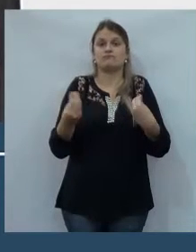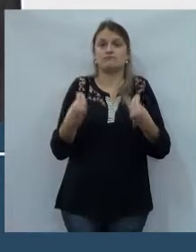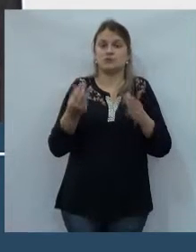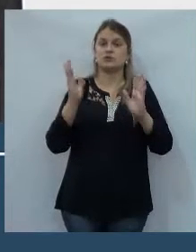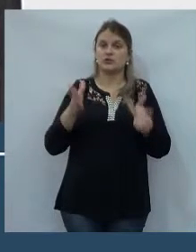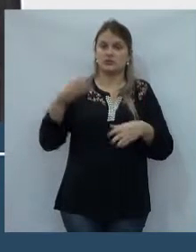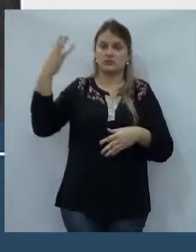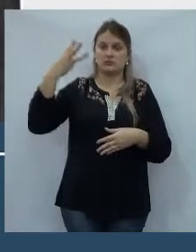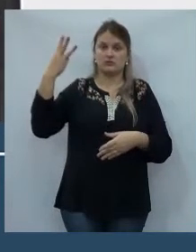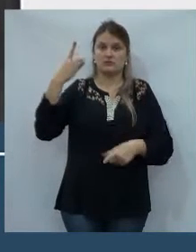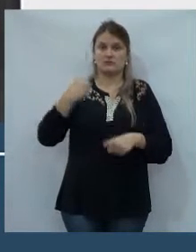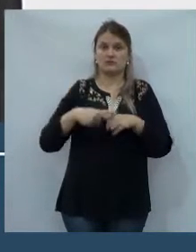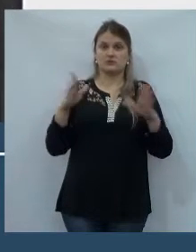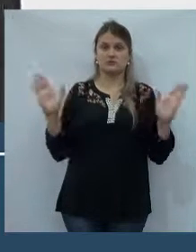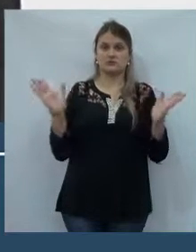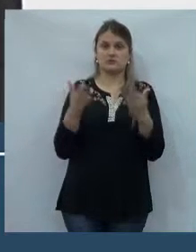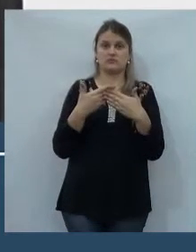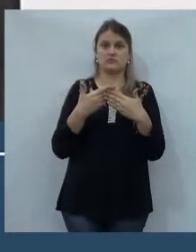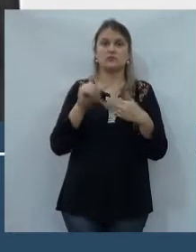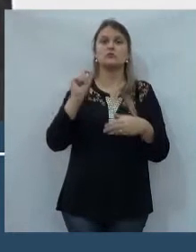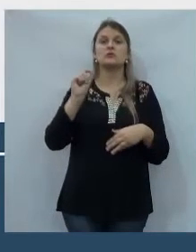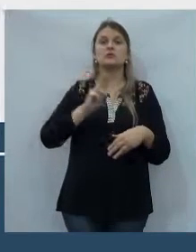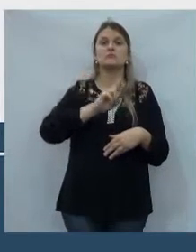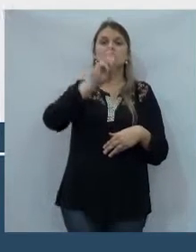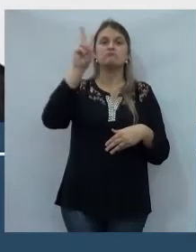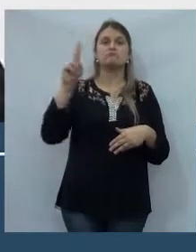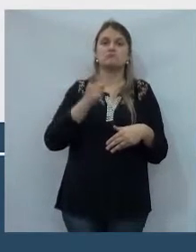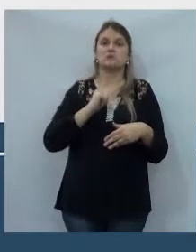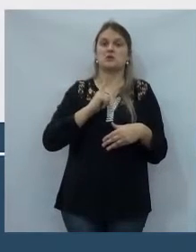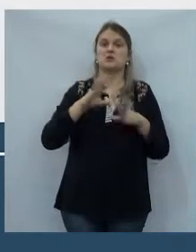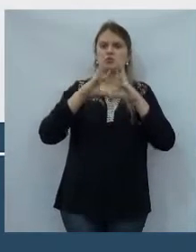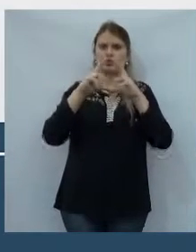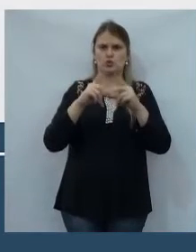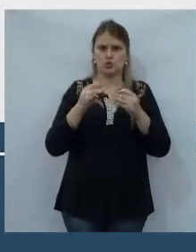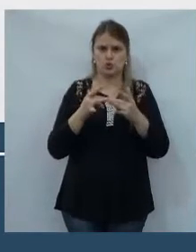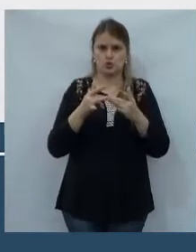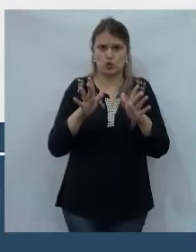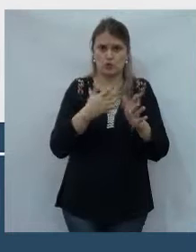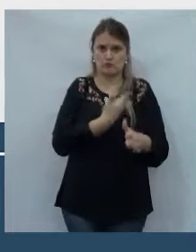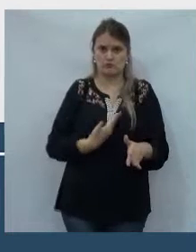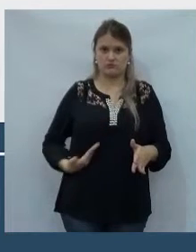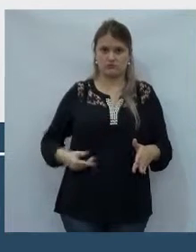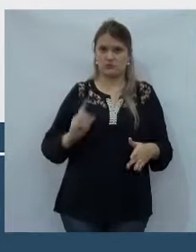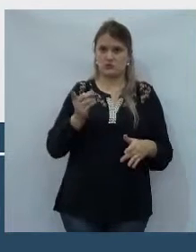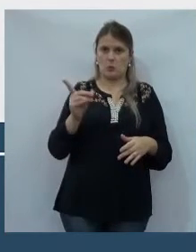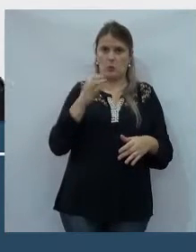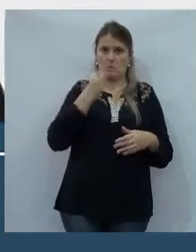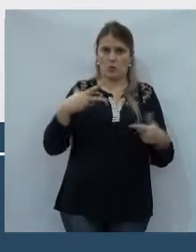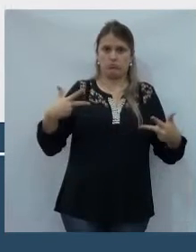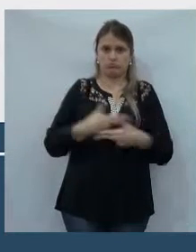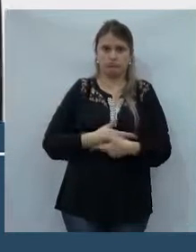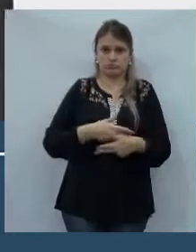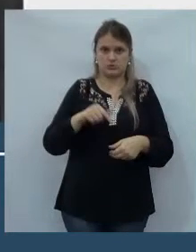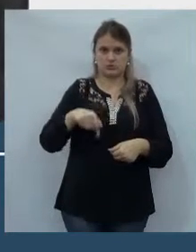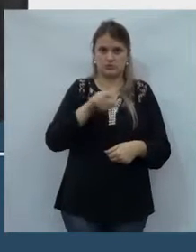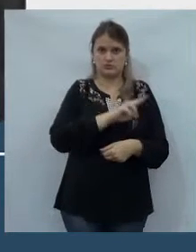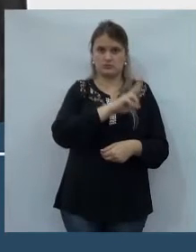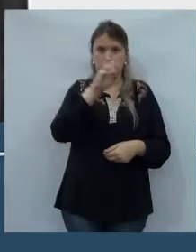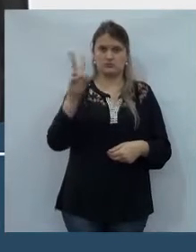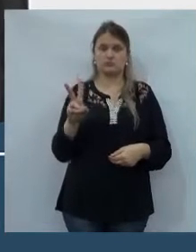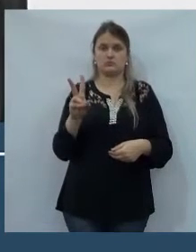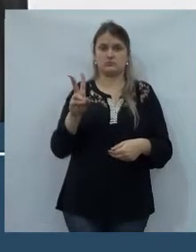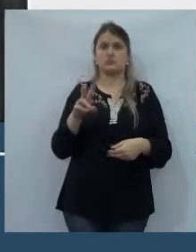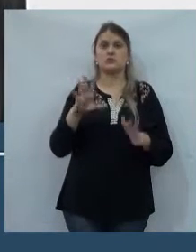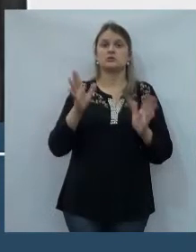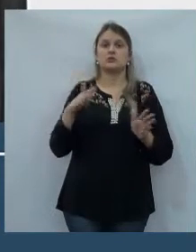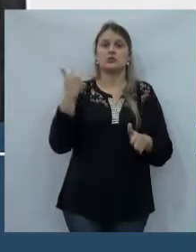terceira vez. O que, que a União da Vitória tem? Tudo que sobra no governo do Estado que não presta, parece que estoura aqui a União da Vitória. Ou nós